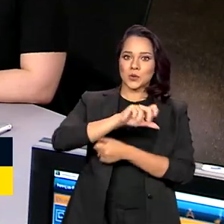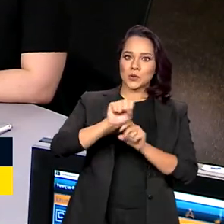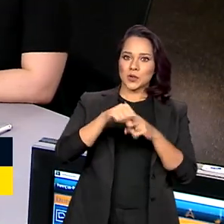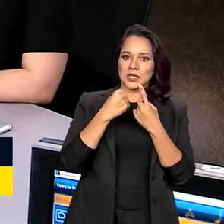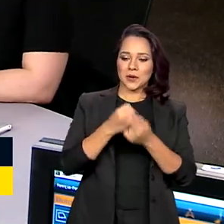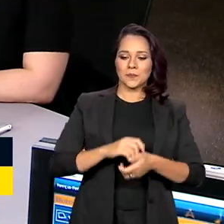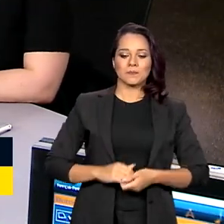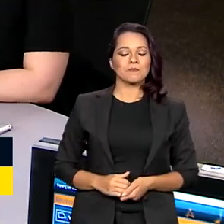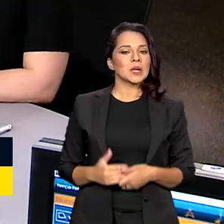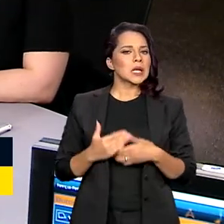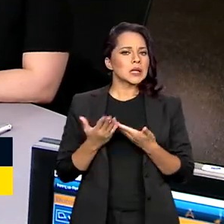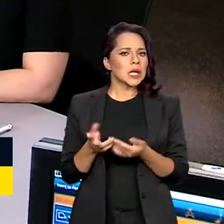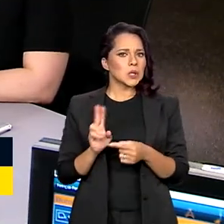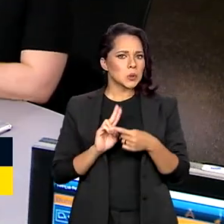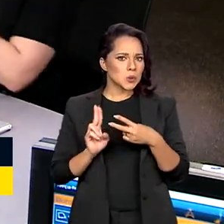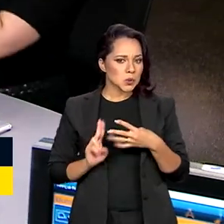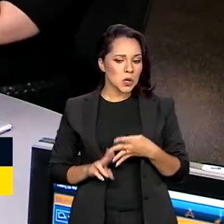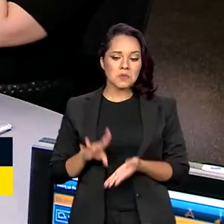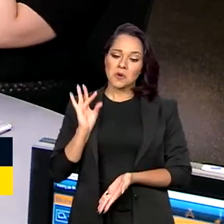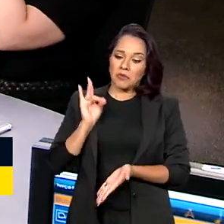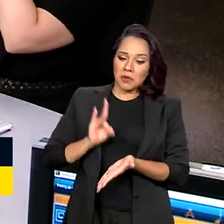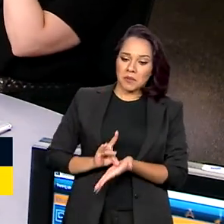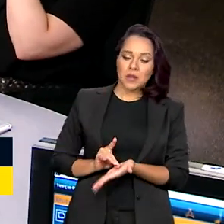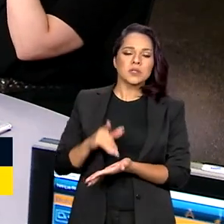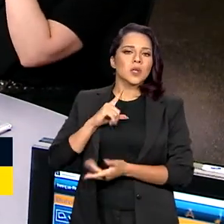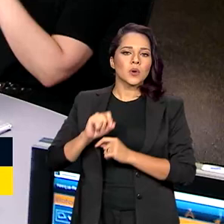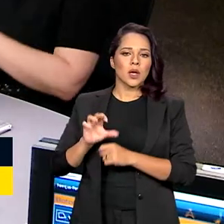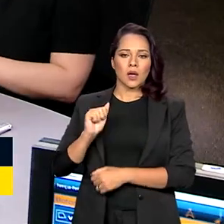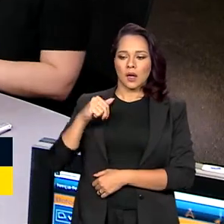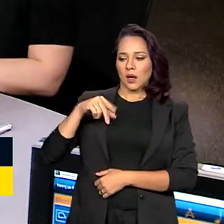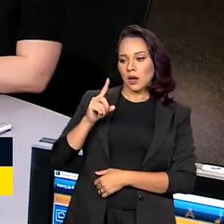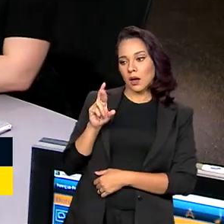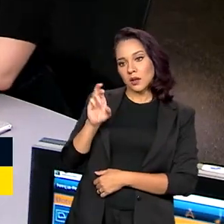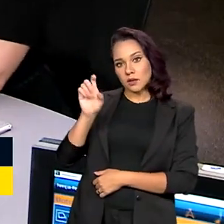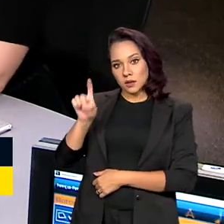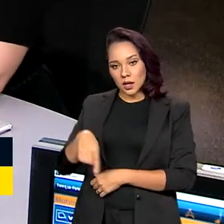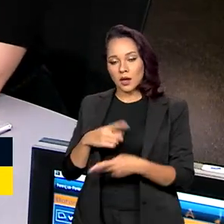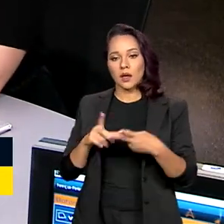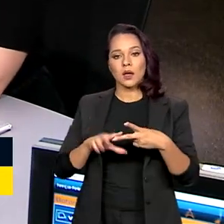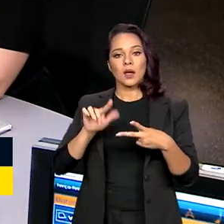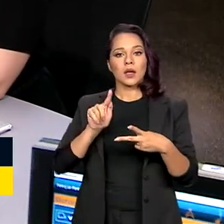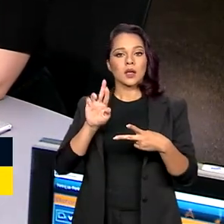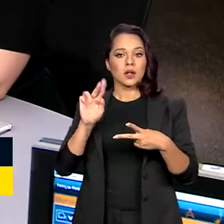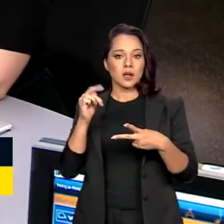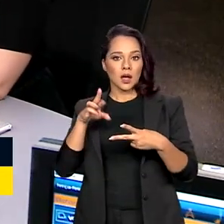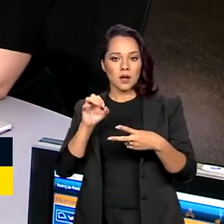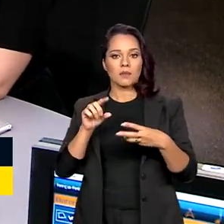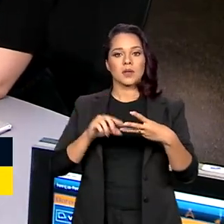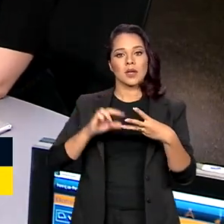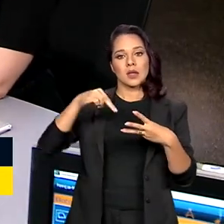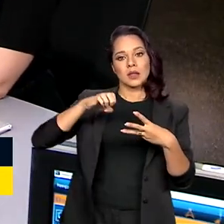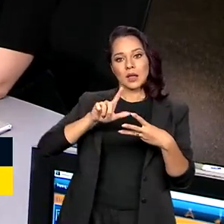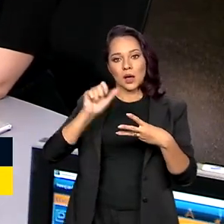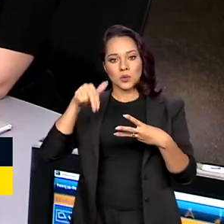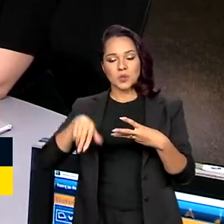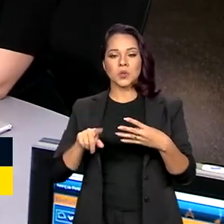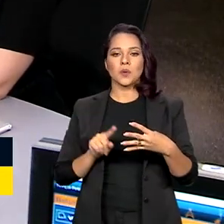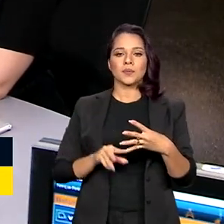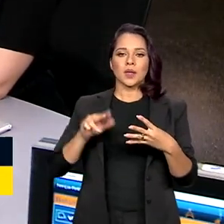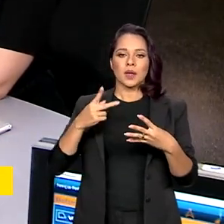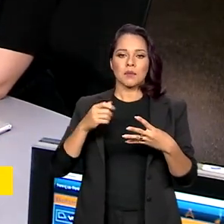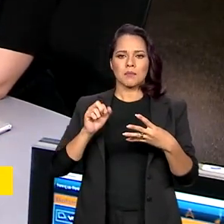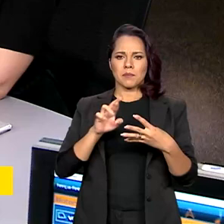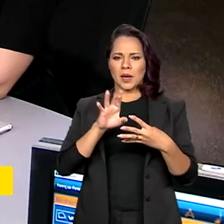social. Dentre os nomes confirmados estão André Lara Rezende, Guilherme Melo, Nelson Barbosa e